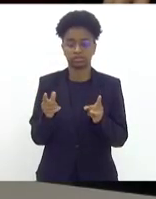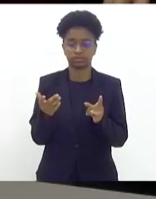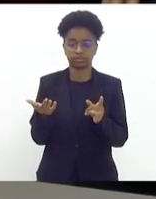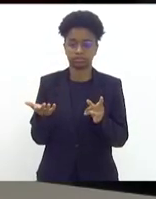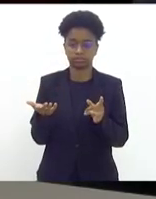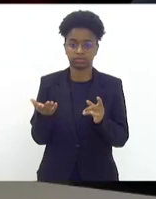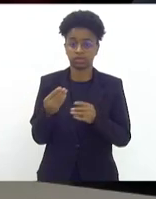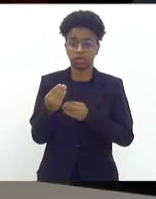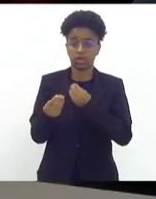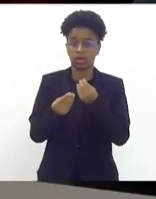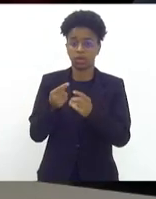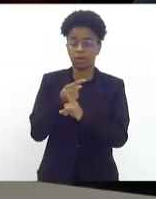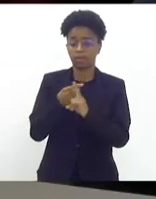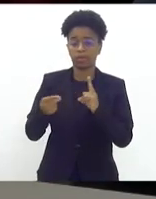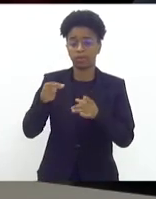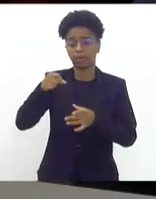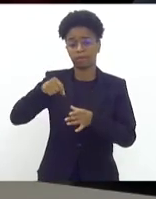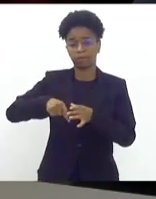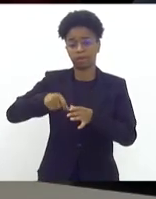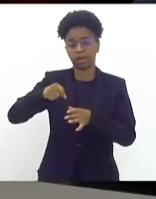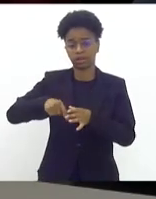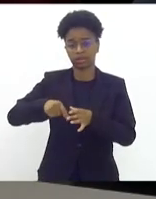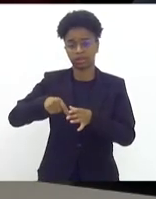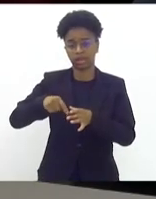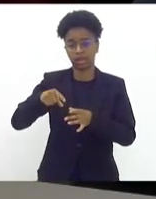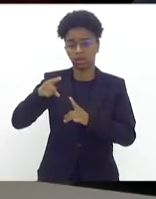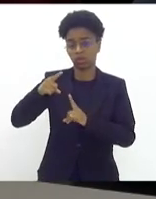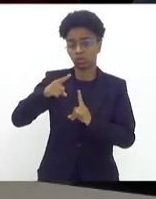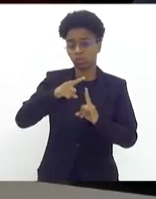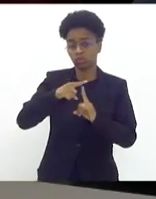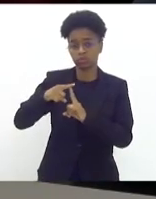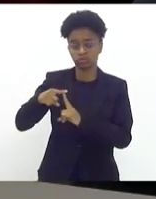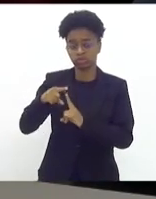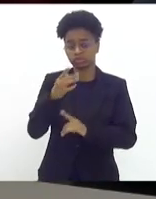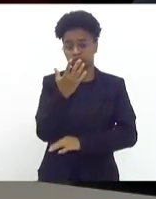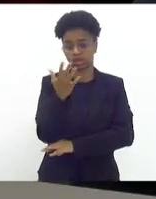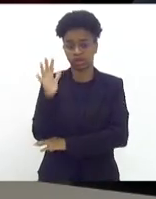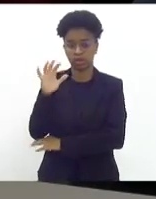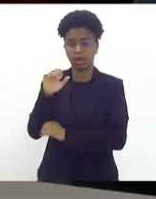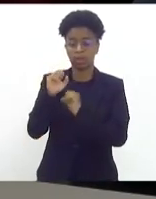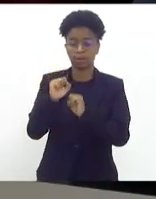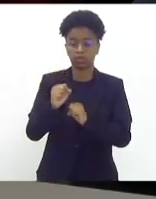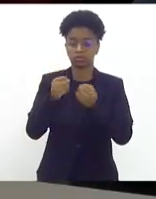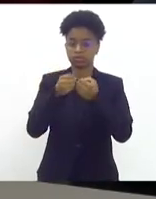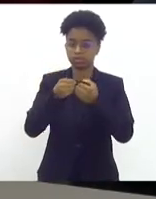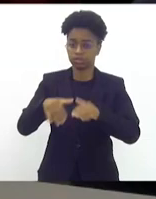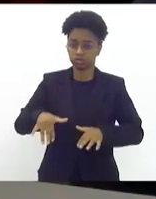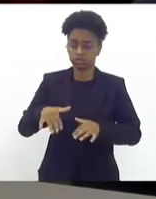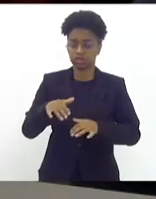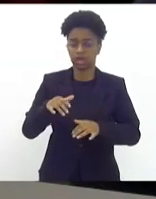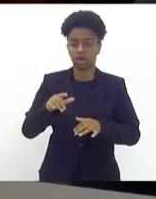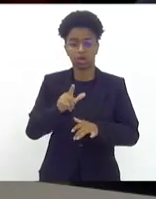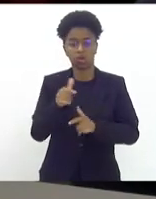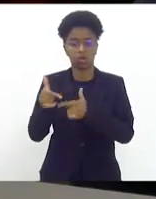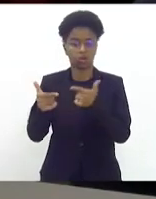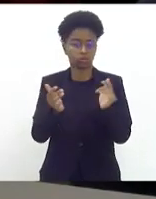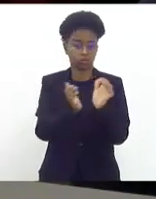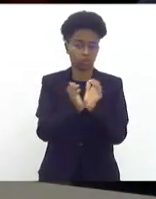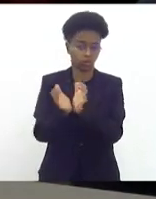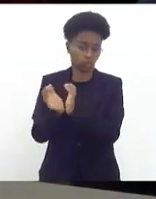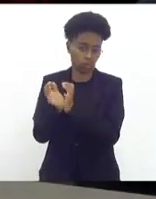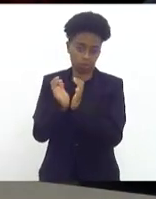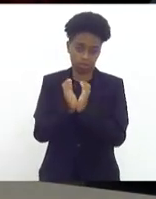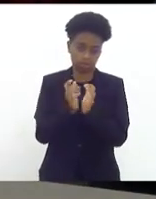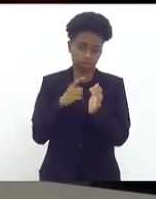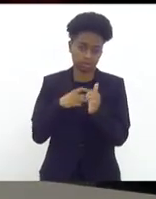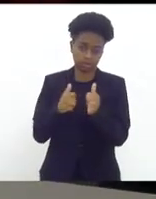a proibição do plantio de uma determinada espécie pode desequilibrar o bioma, os biomas que